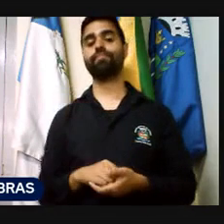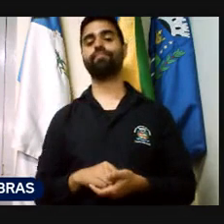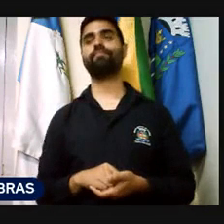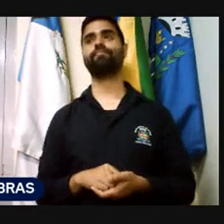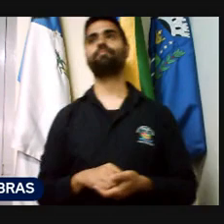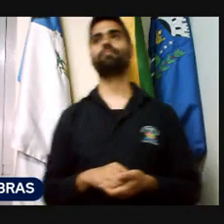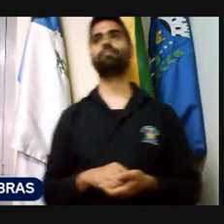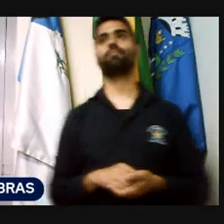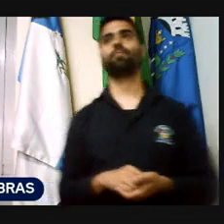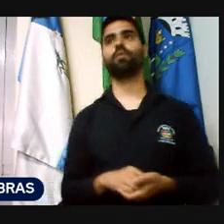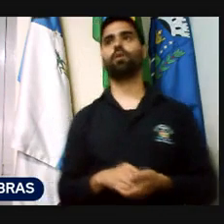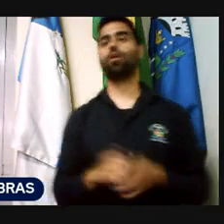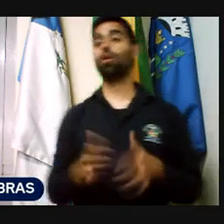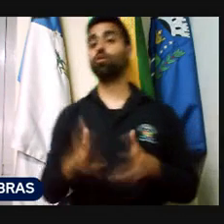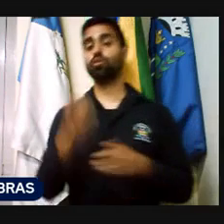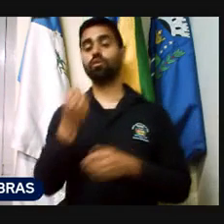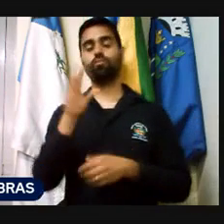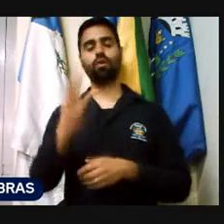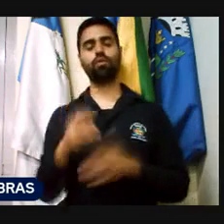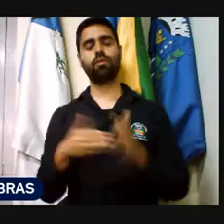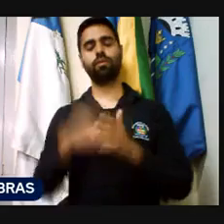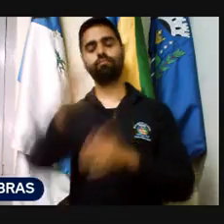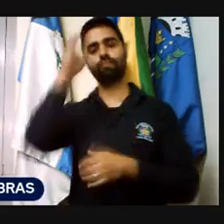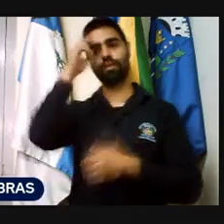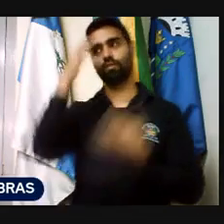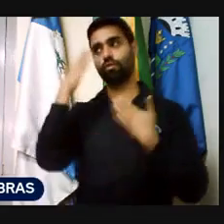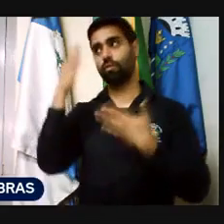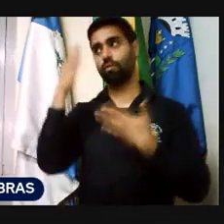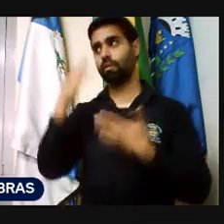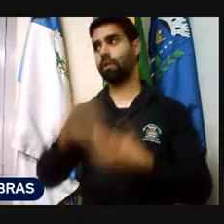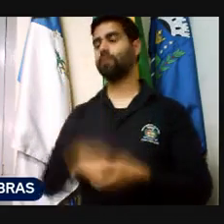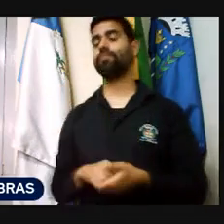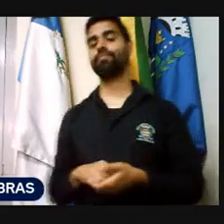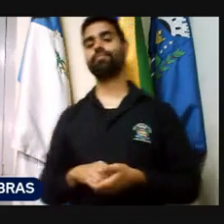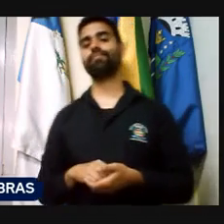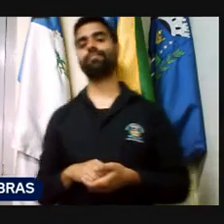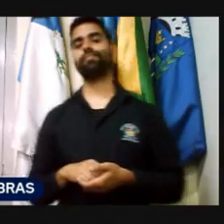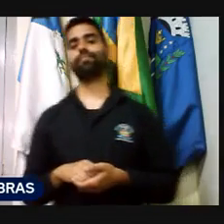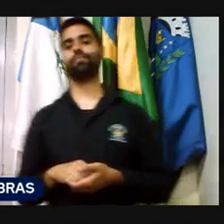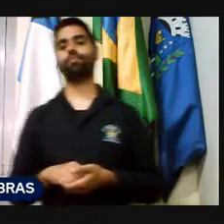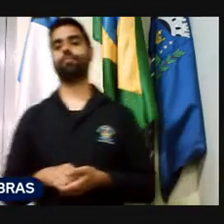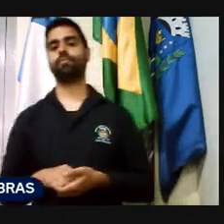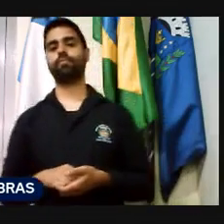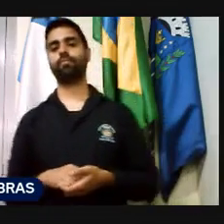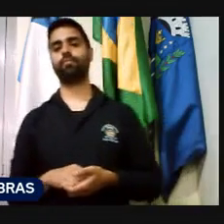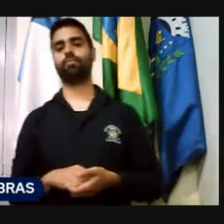Queria desejar a todos uma boa noite e até quinta-feira. Obrigado, presidente, pela oportunidade.